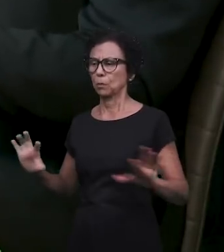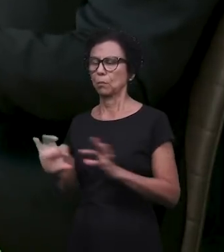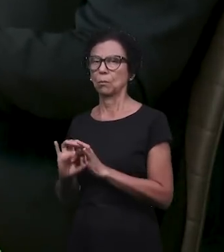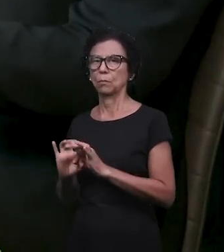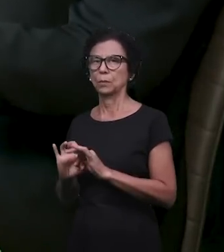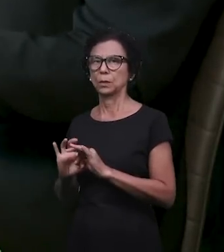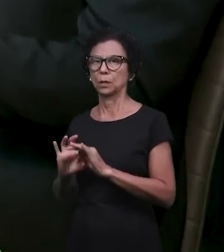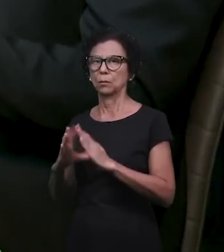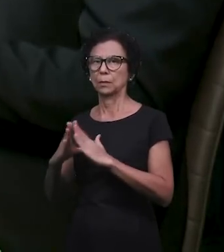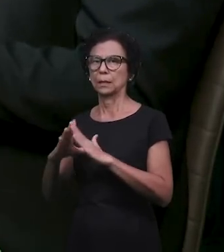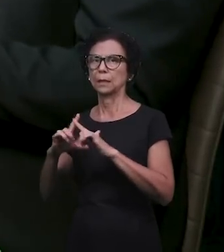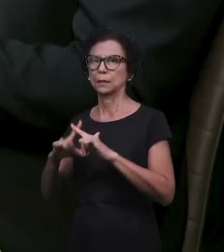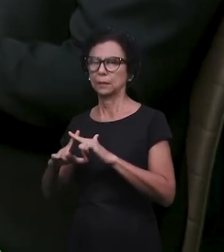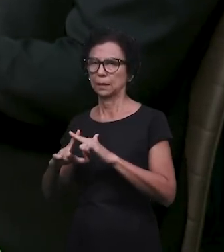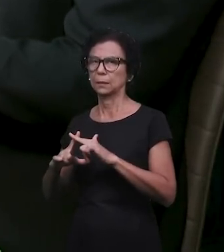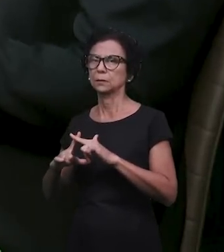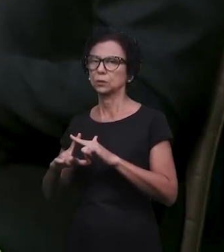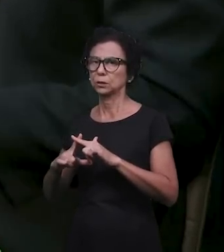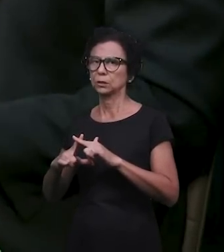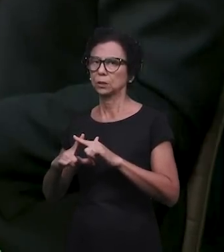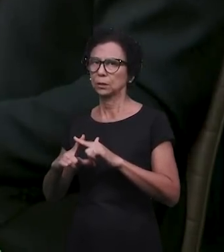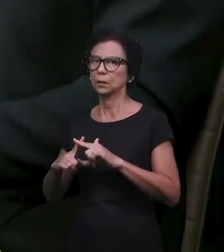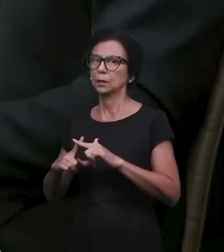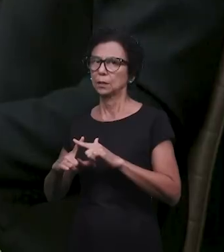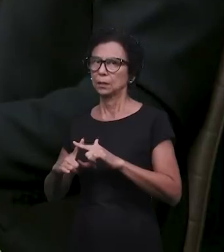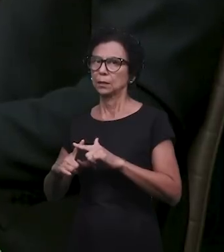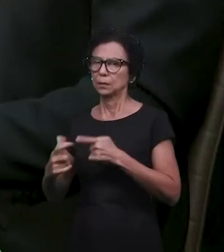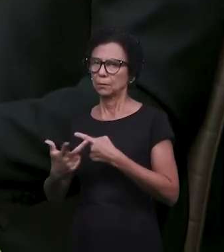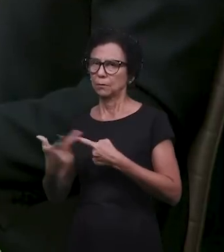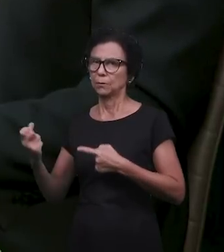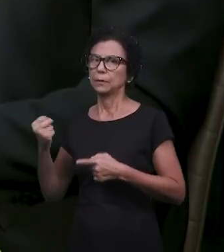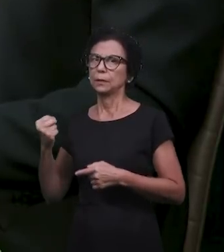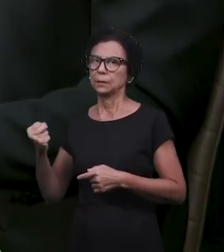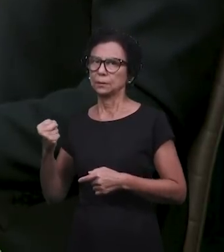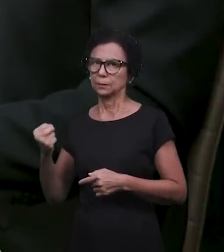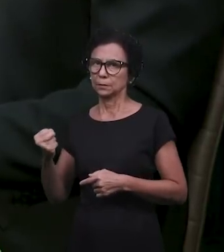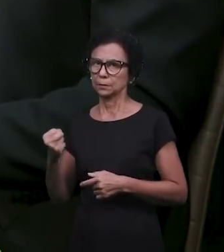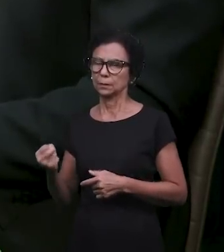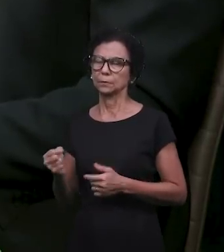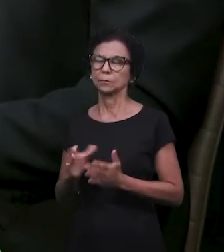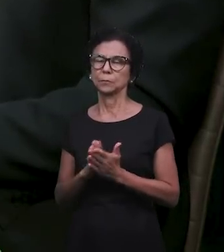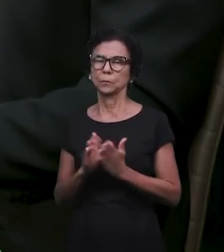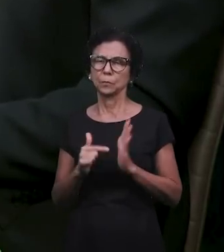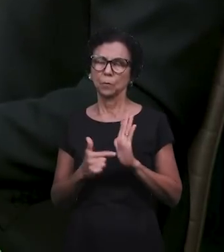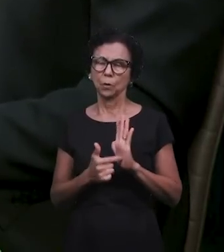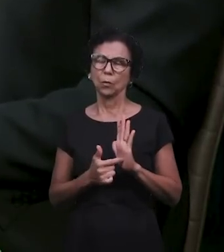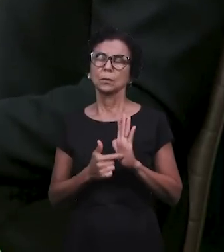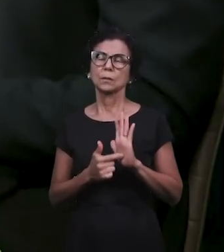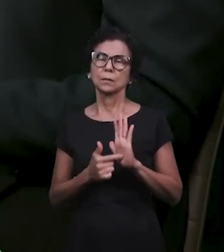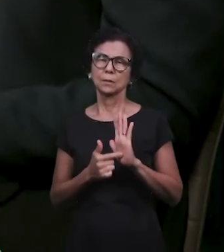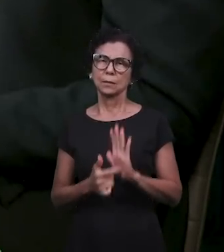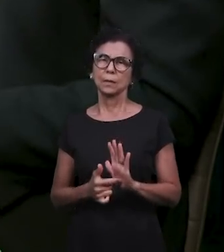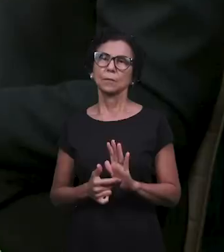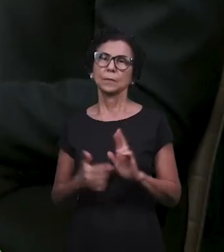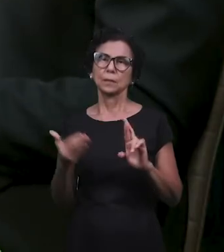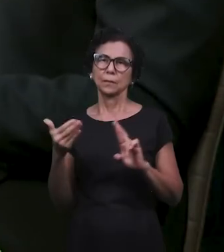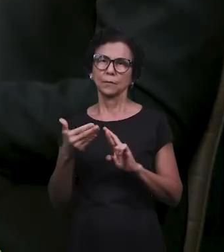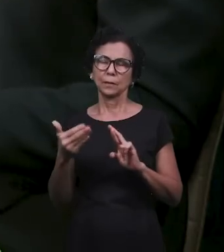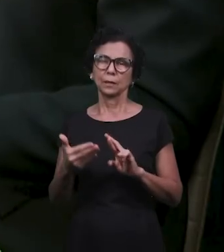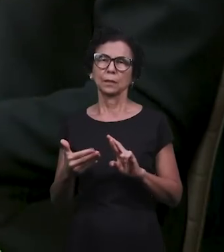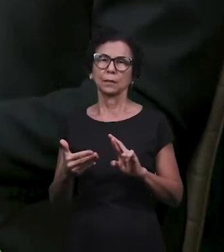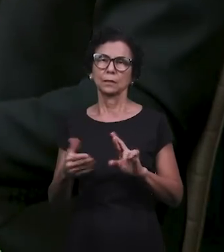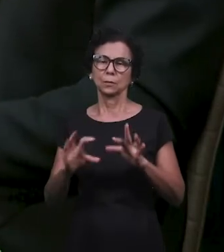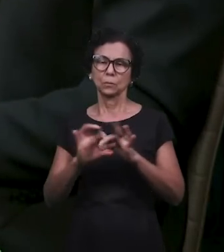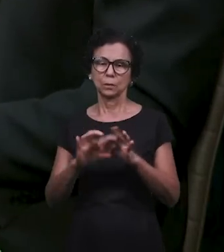essa figura de corpo em muitas passagens na Bíblia. E isso é um ensino para nós, é